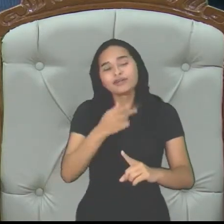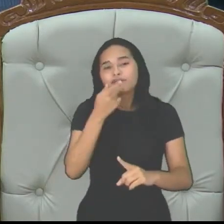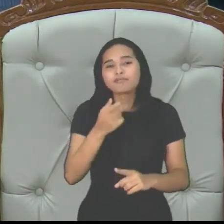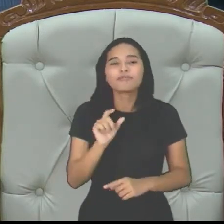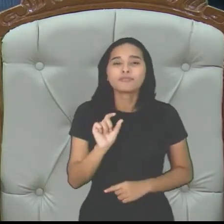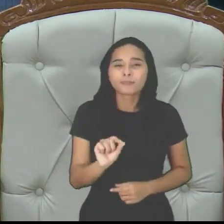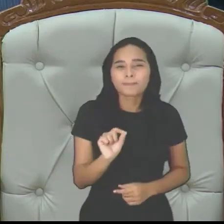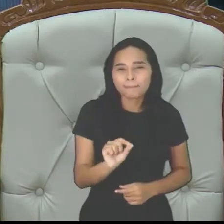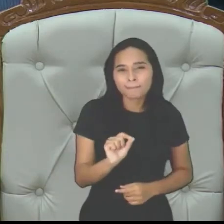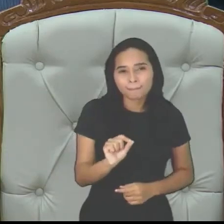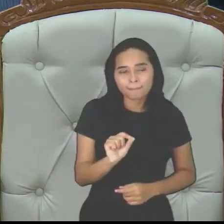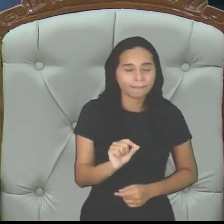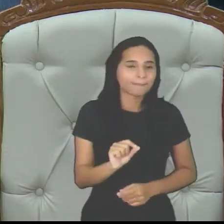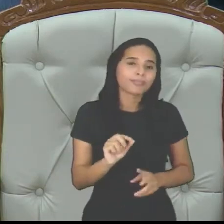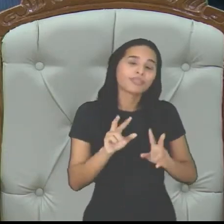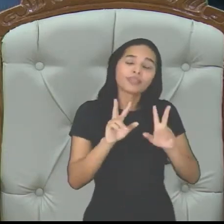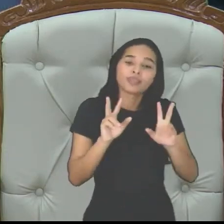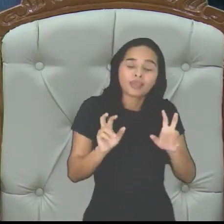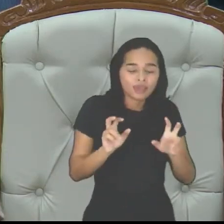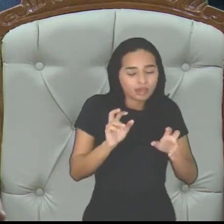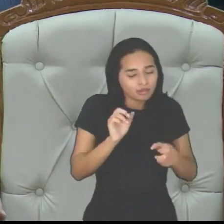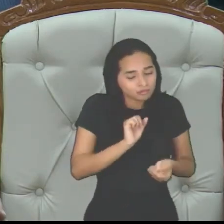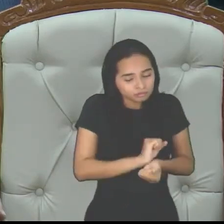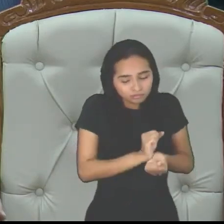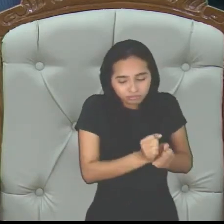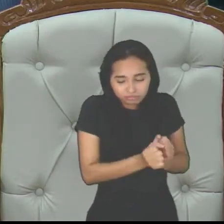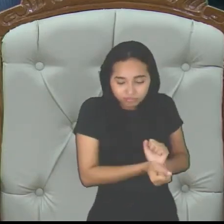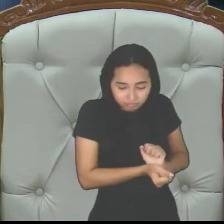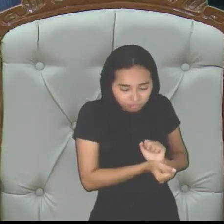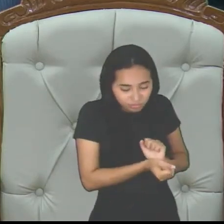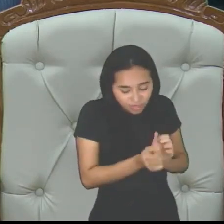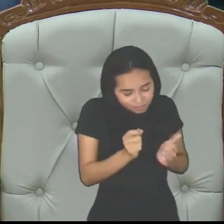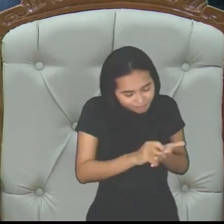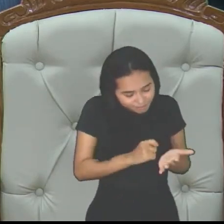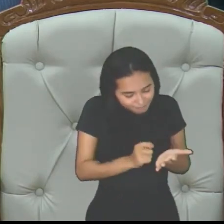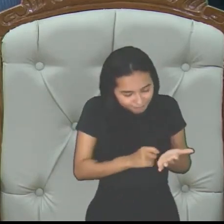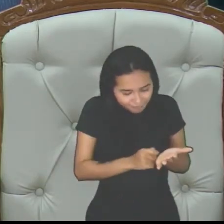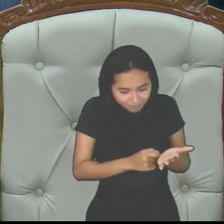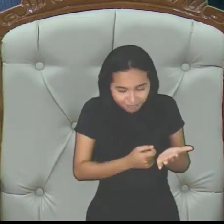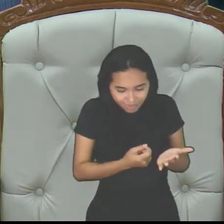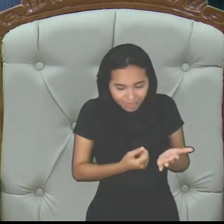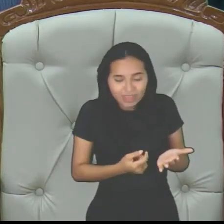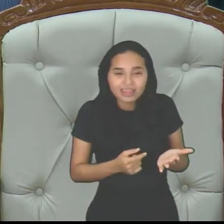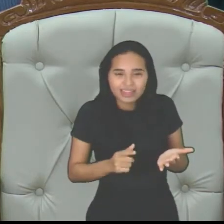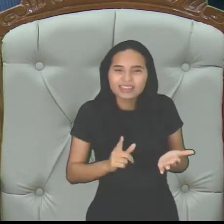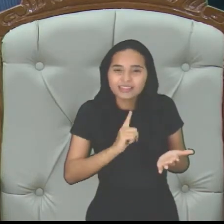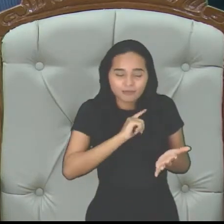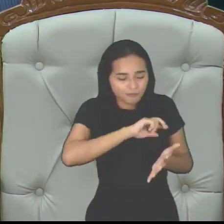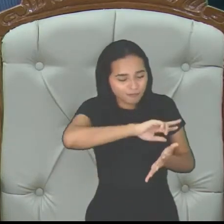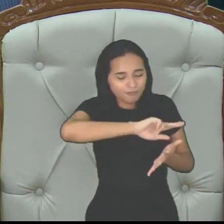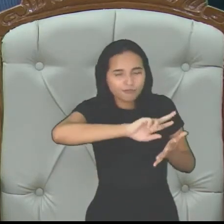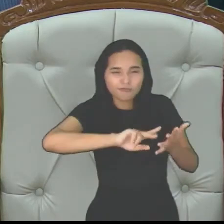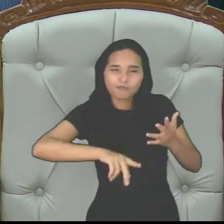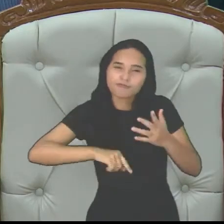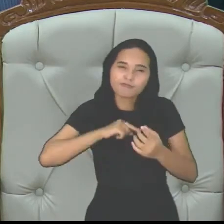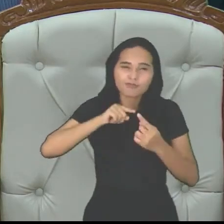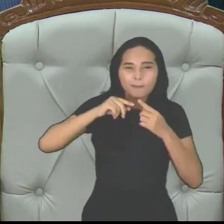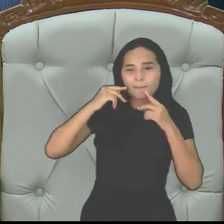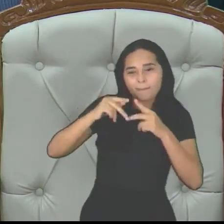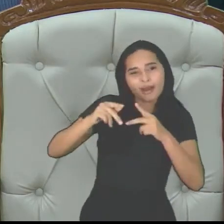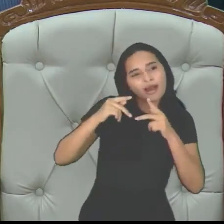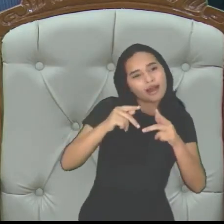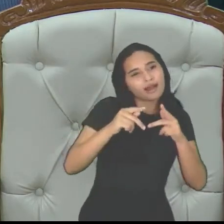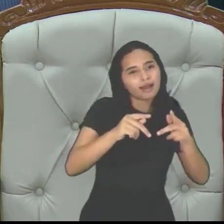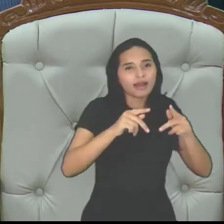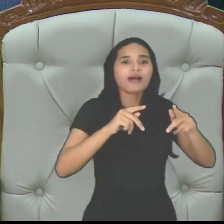a despeito de estar preso, ele não encontra motivos para não pregar o nome do Senhor. Ele não só prega,